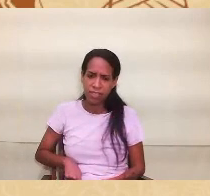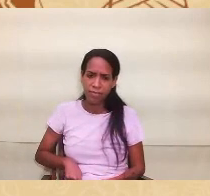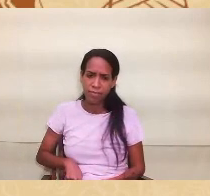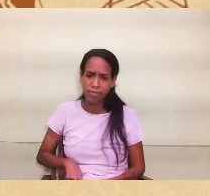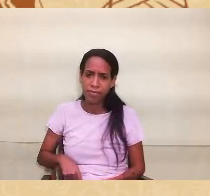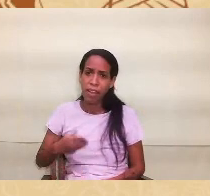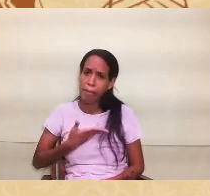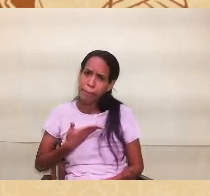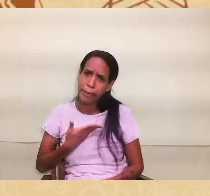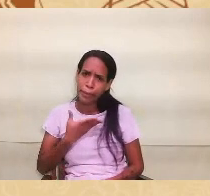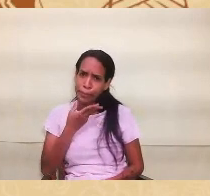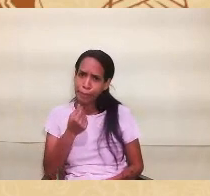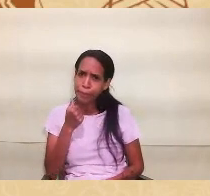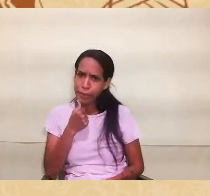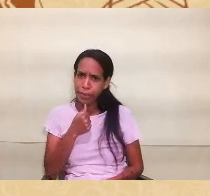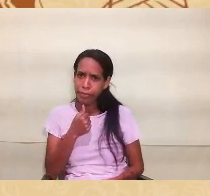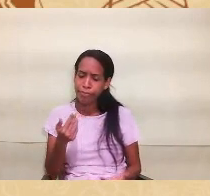amiga.